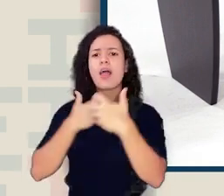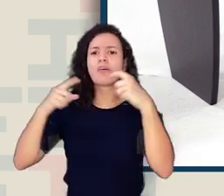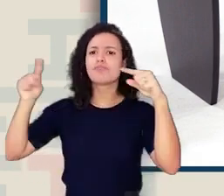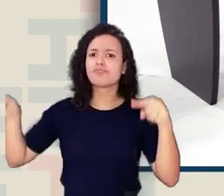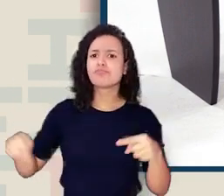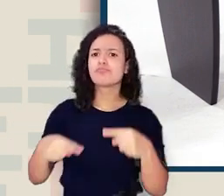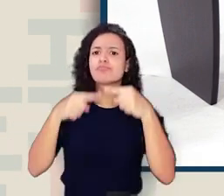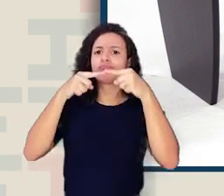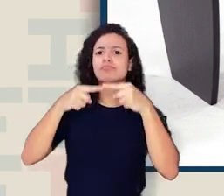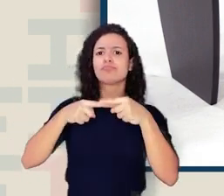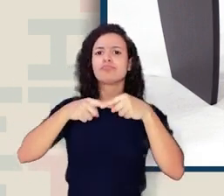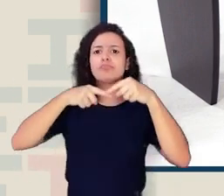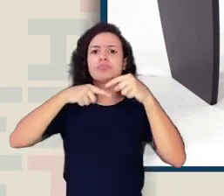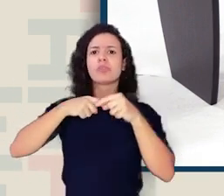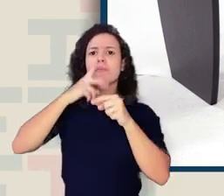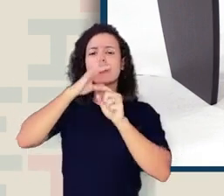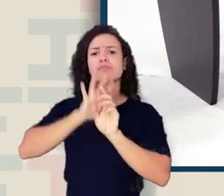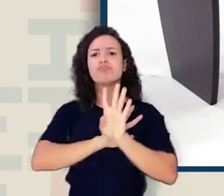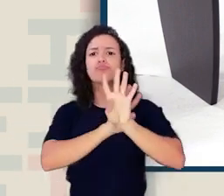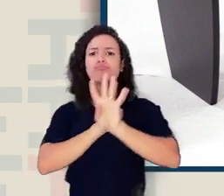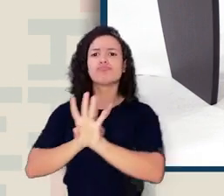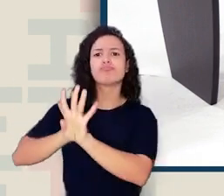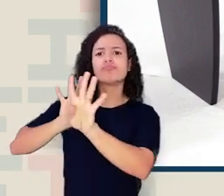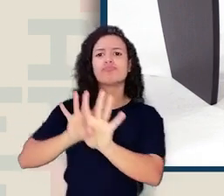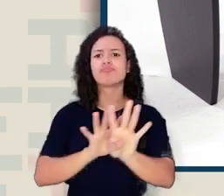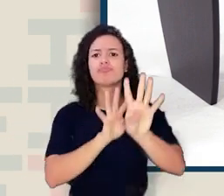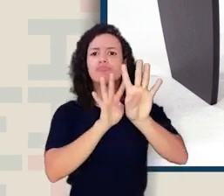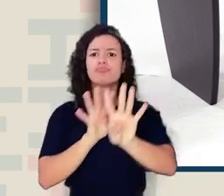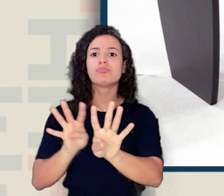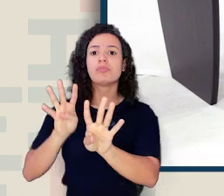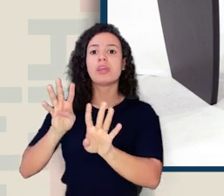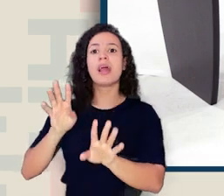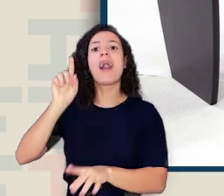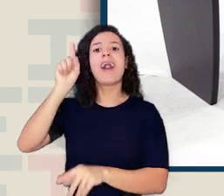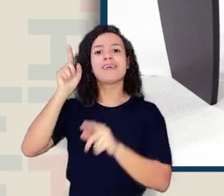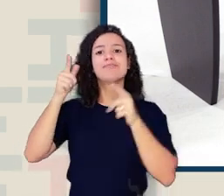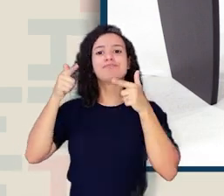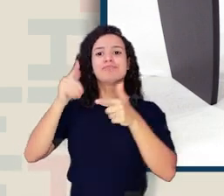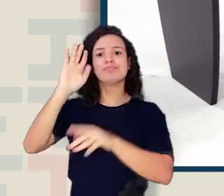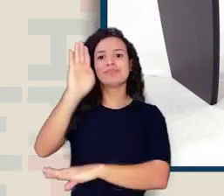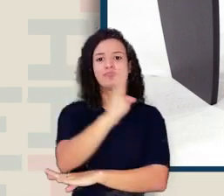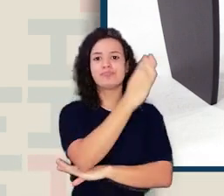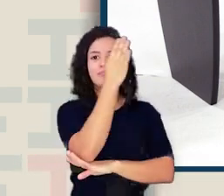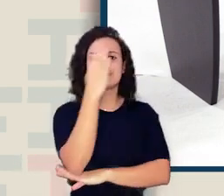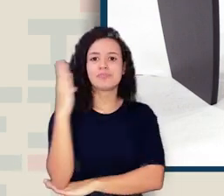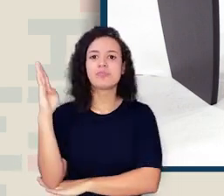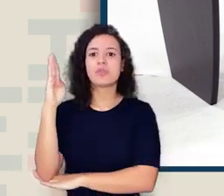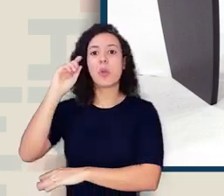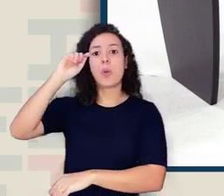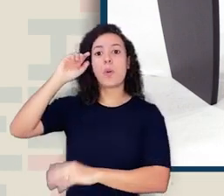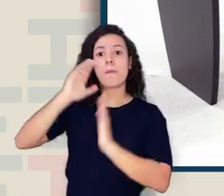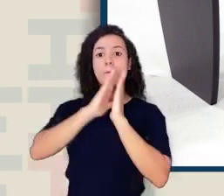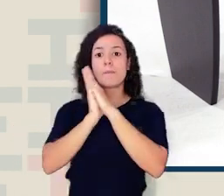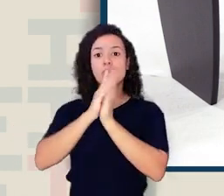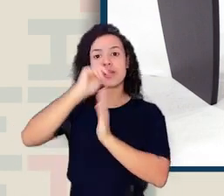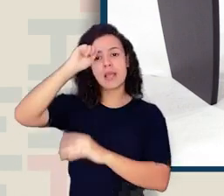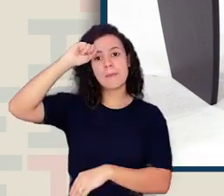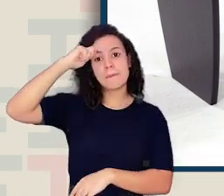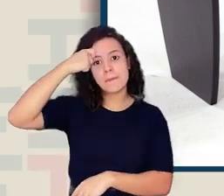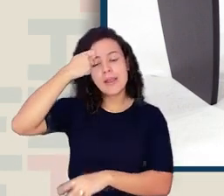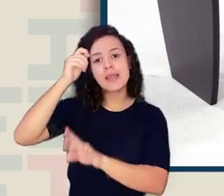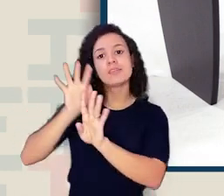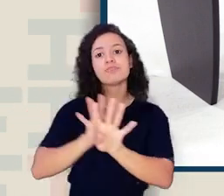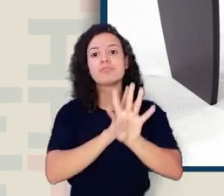referindo a essas cambindas, a esses cortejos, e se falavam em maracatu. Boneca preta do